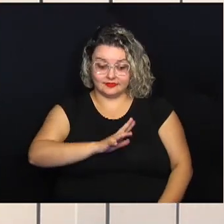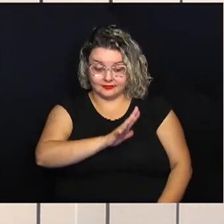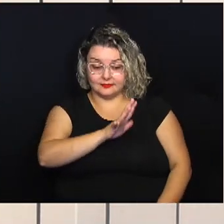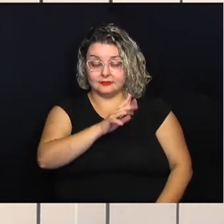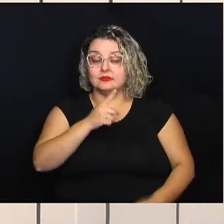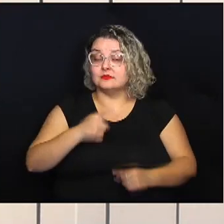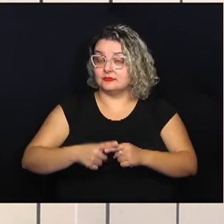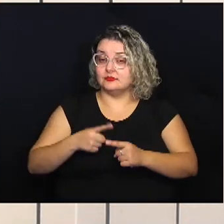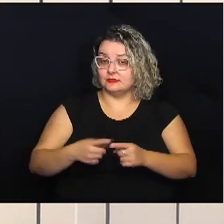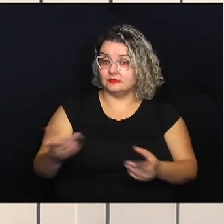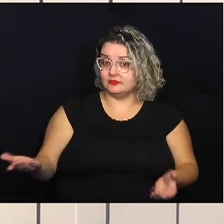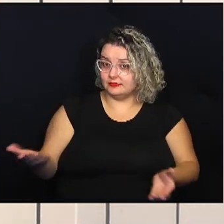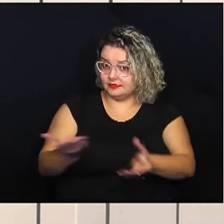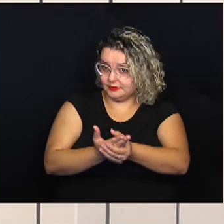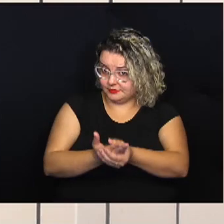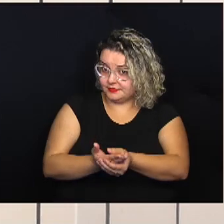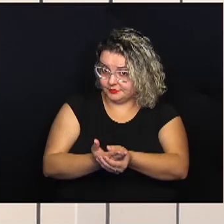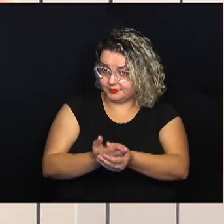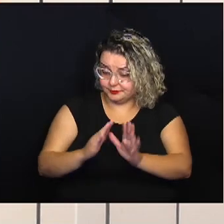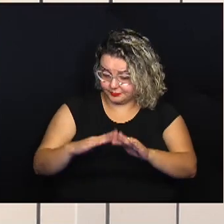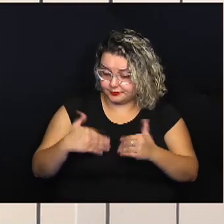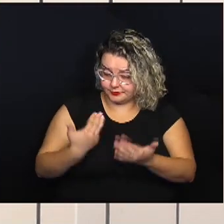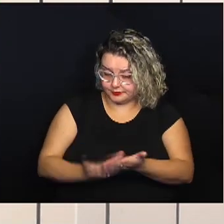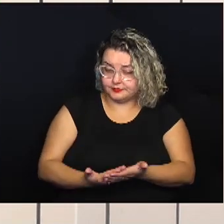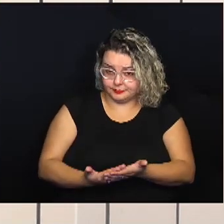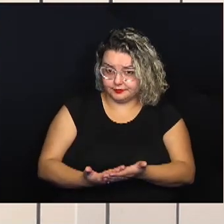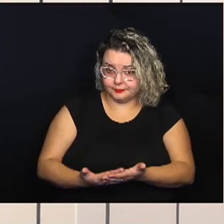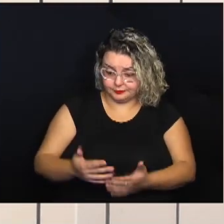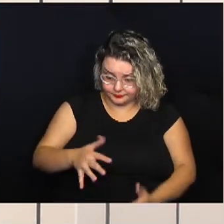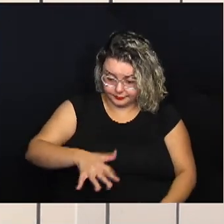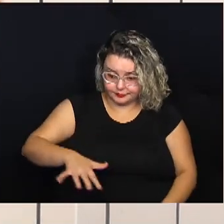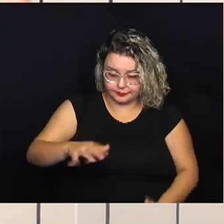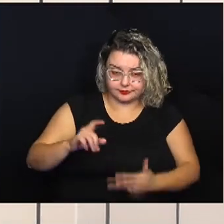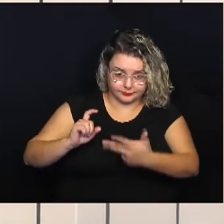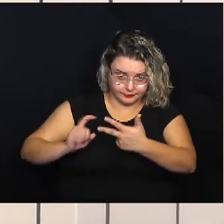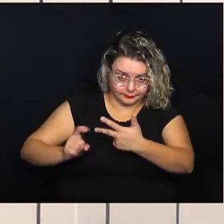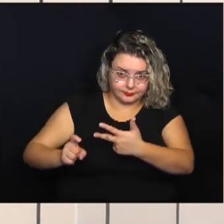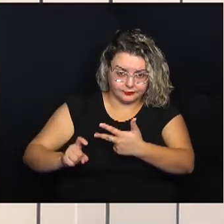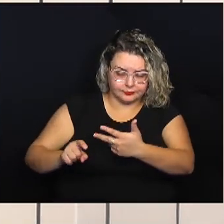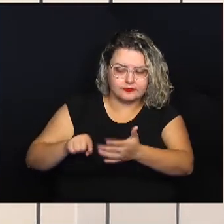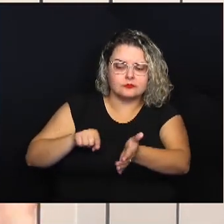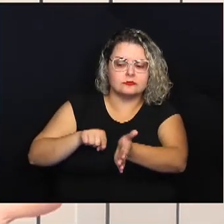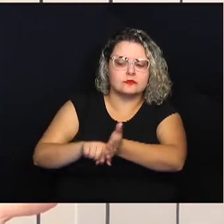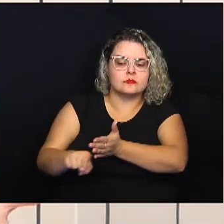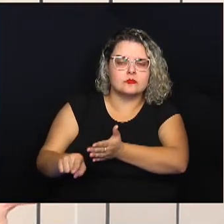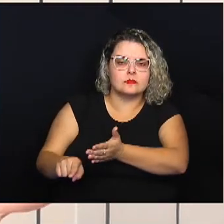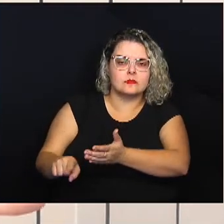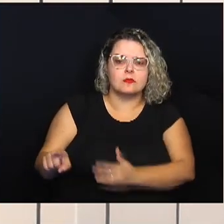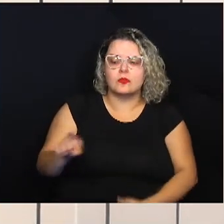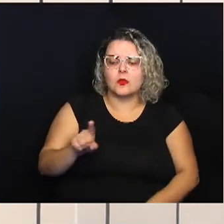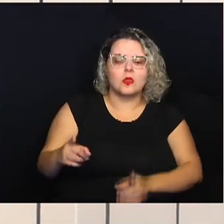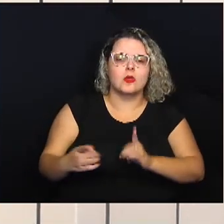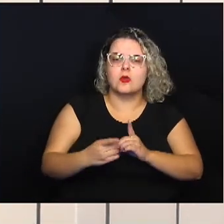ele protocolou um requerimento destinado ao Executivo questionando